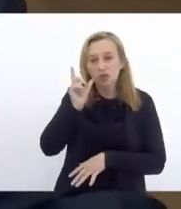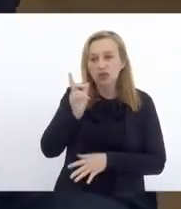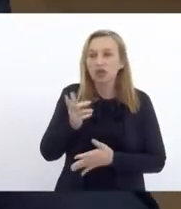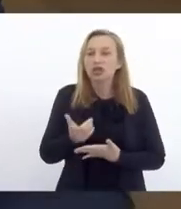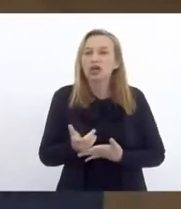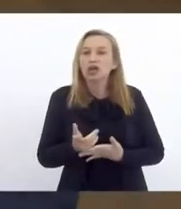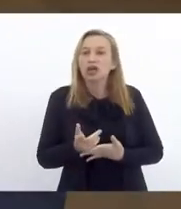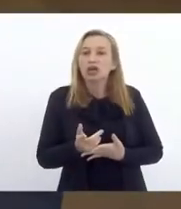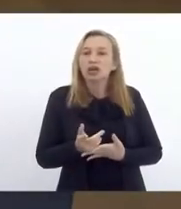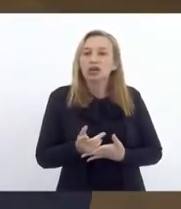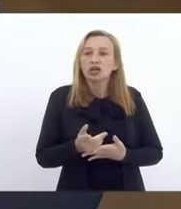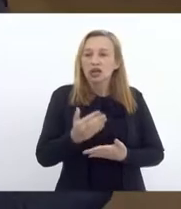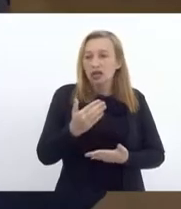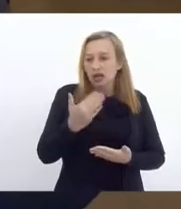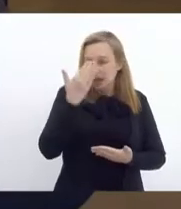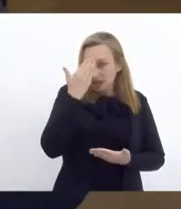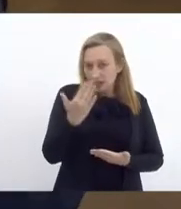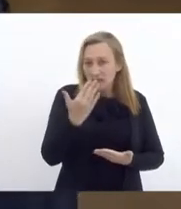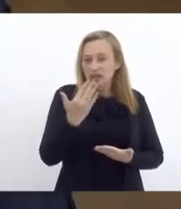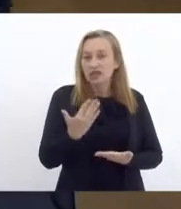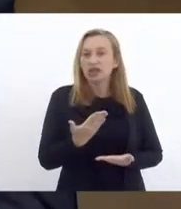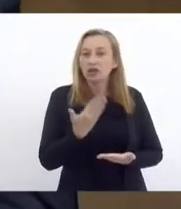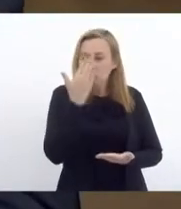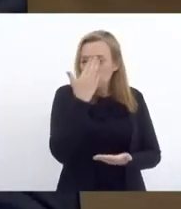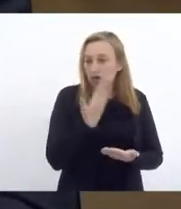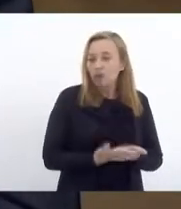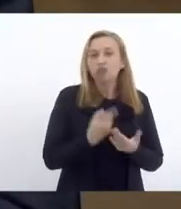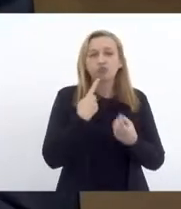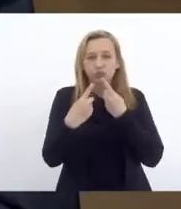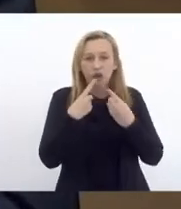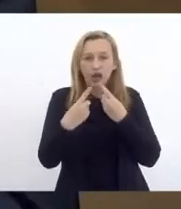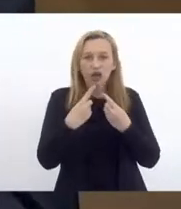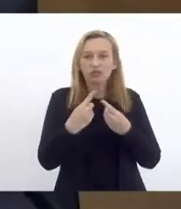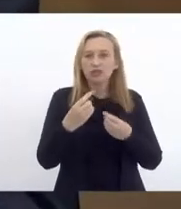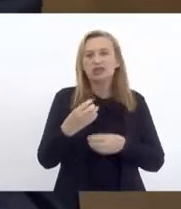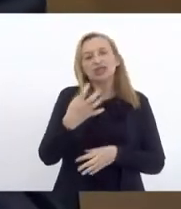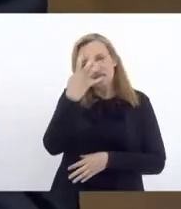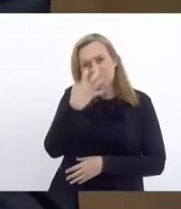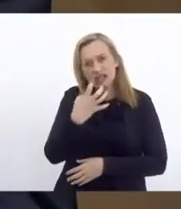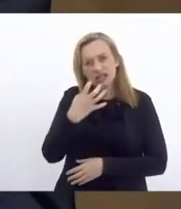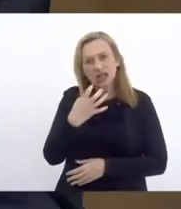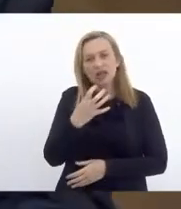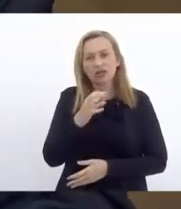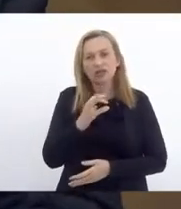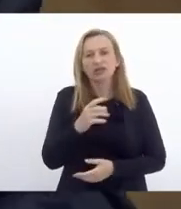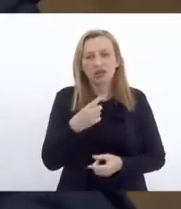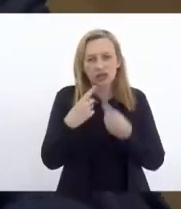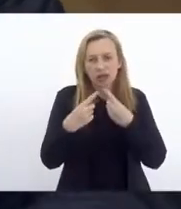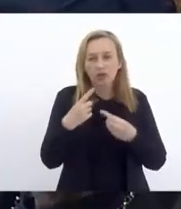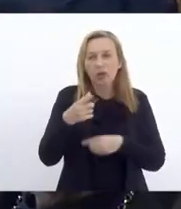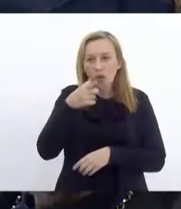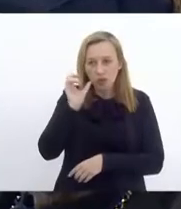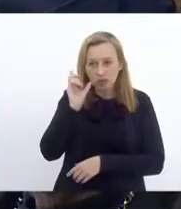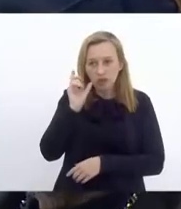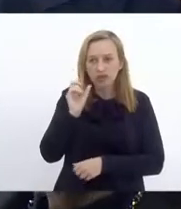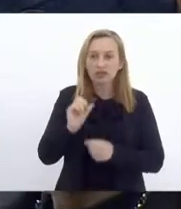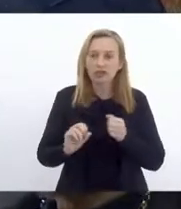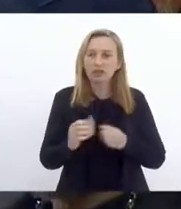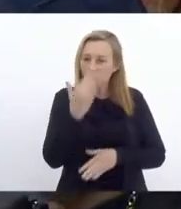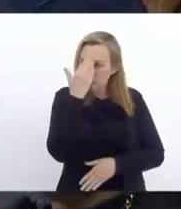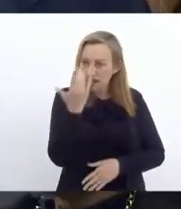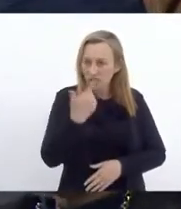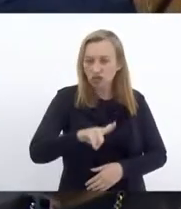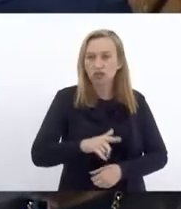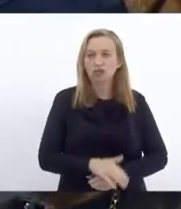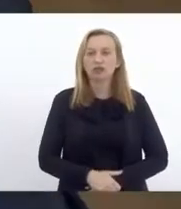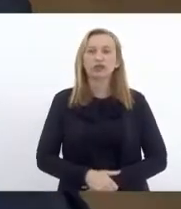confiança, dizer da importância de ter um diálogo franco e aberto. E é assim que tem que ser, como fizemos ontem lá. Muito obrigado mais uma